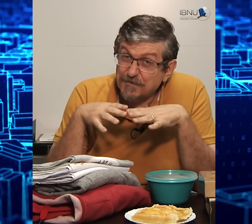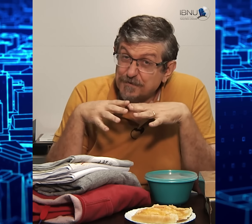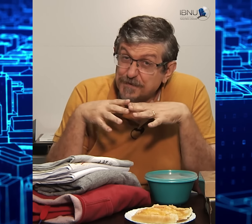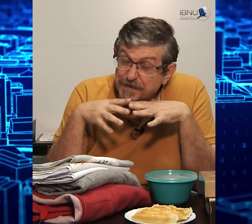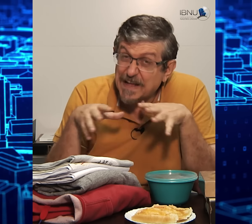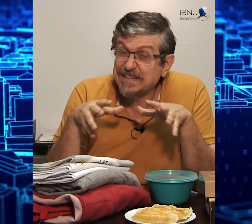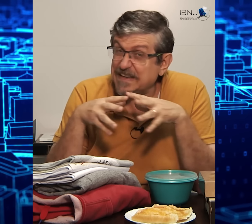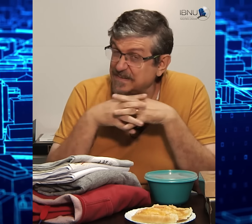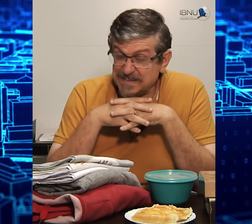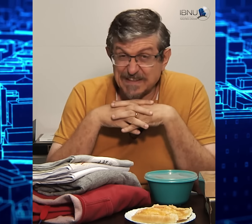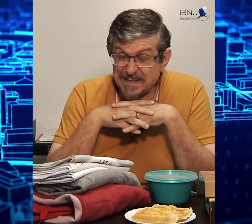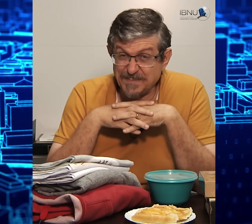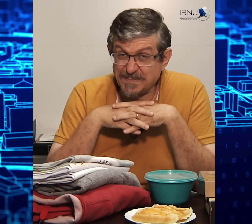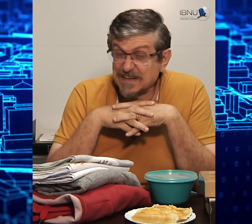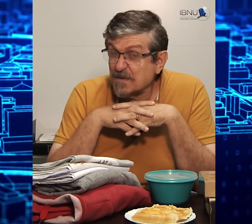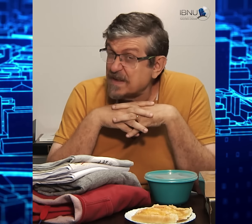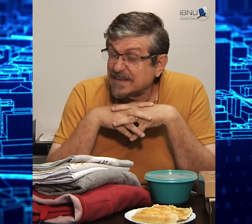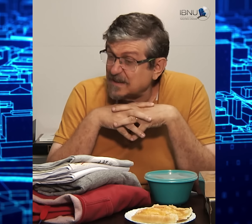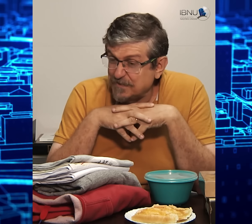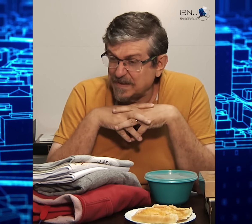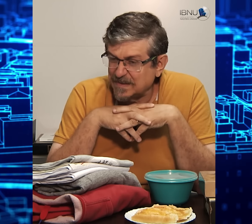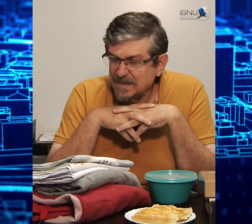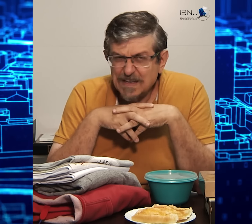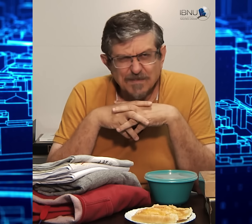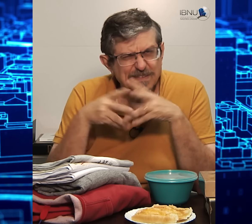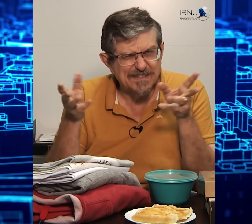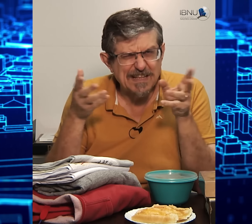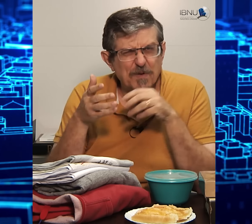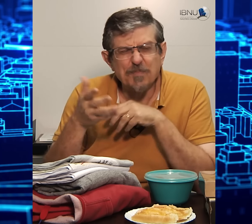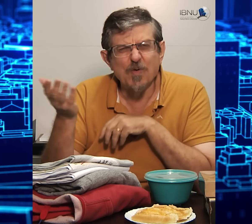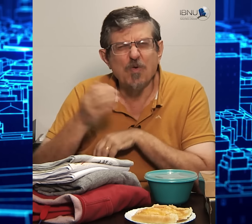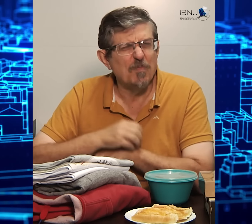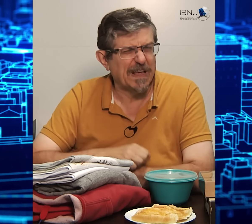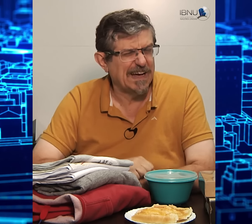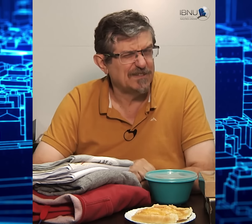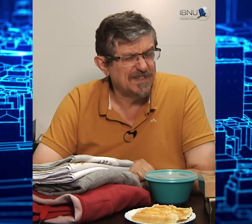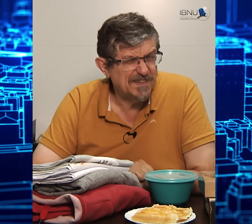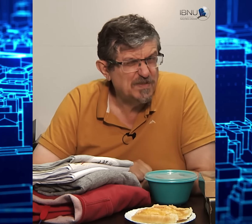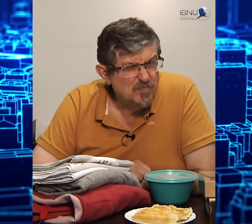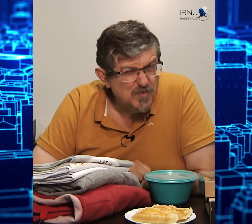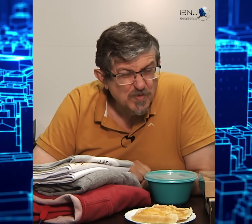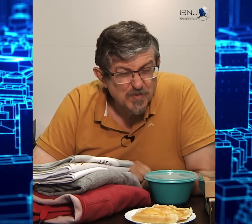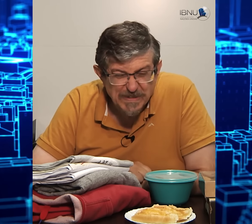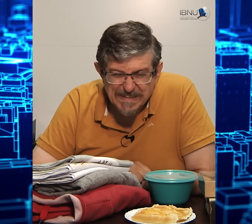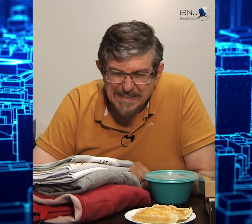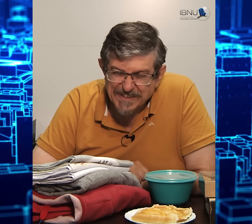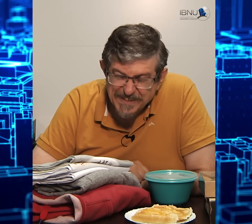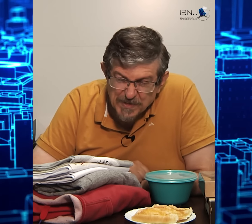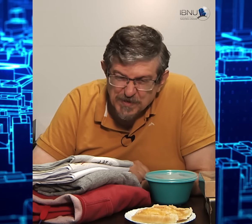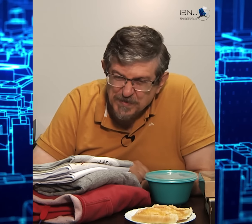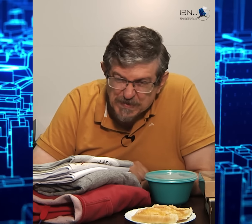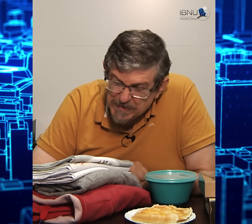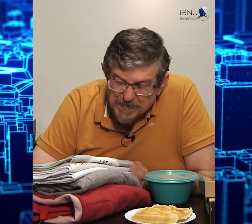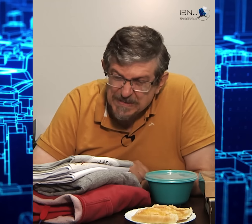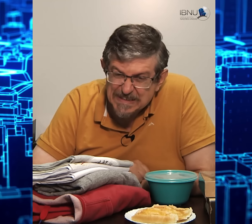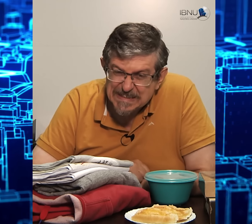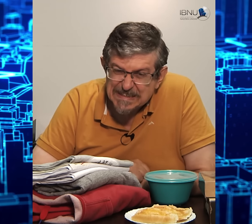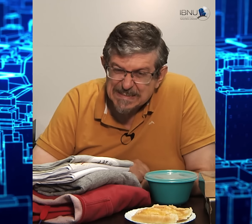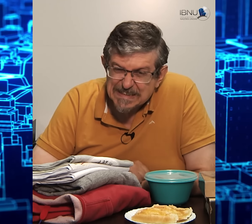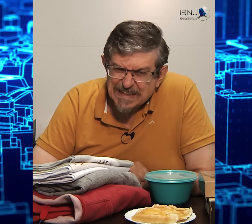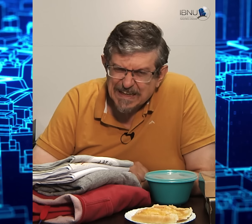verdadeira fraternidade na caminhada da vida. Você sabe, é um pouco complicado nesse mundo que a gente